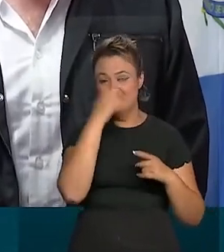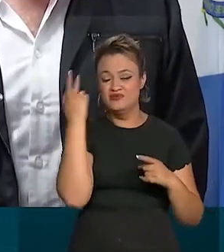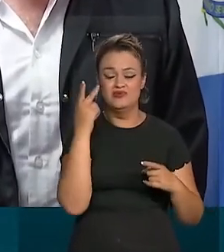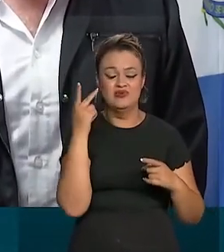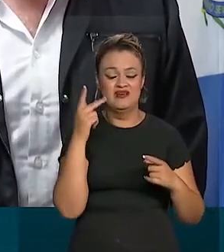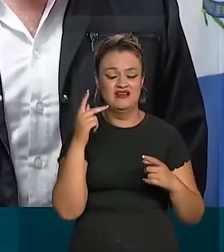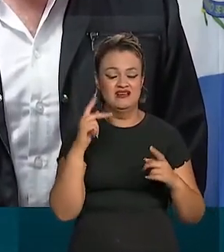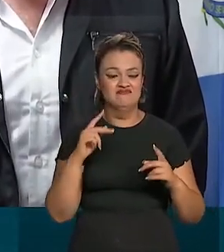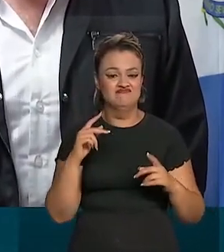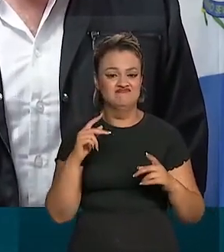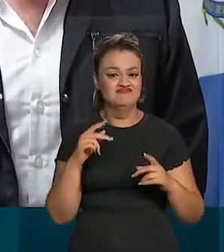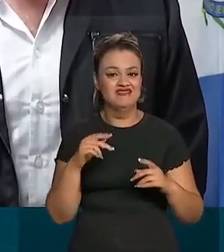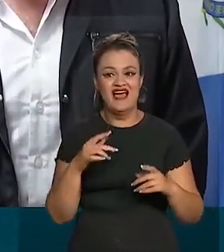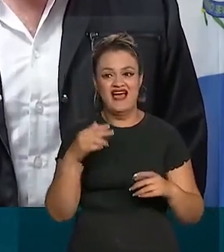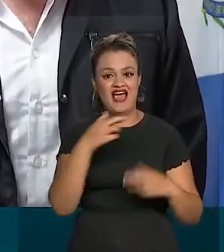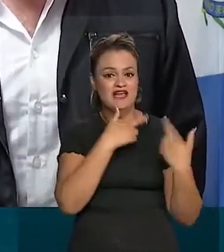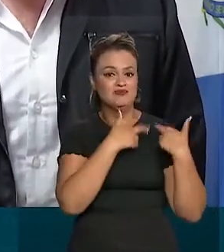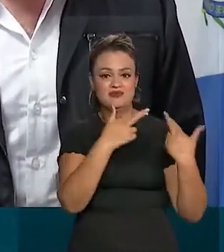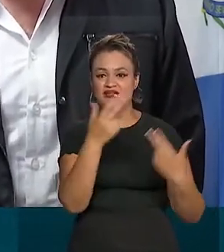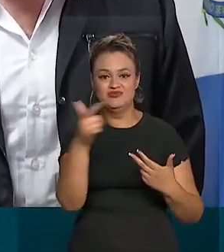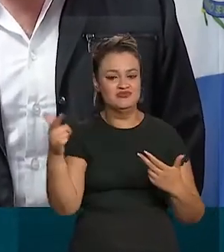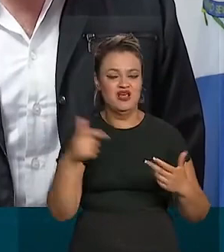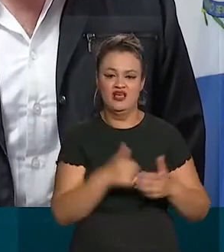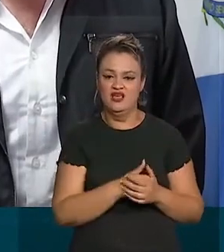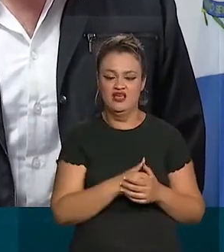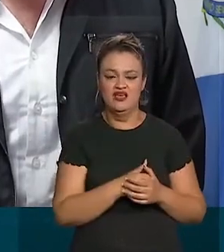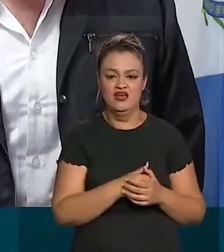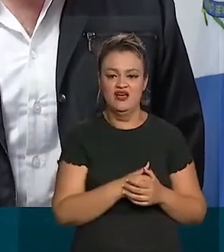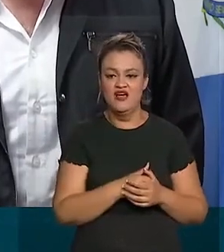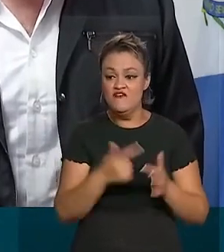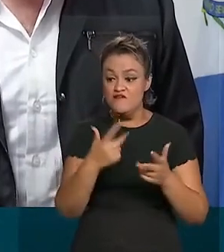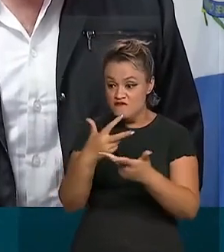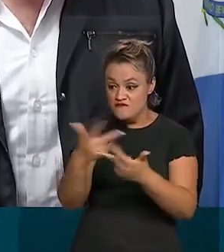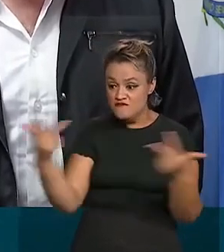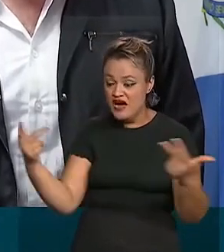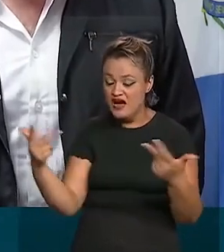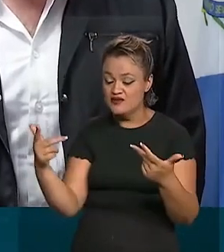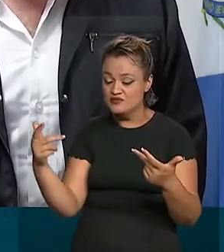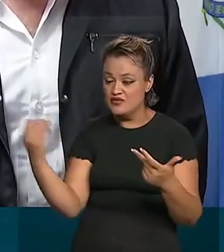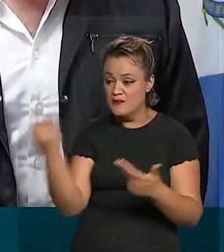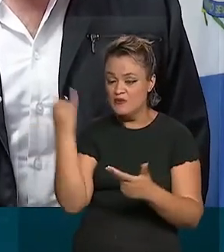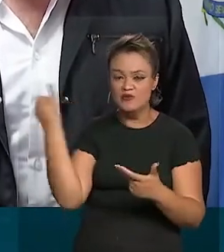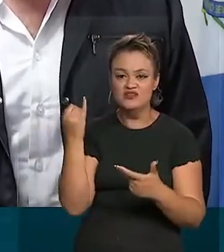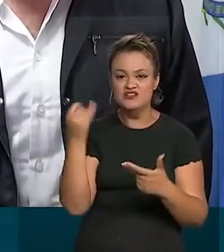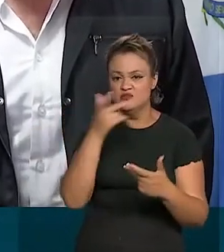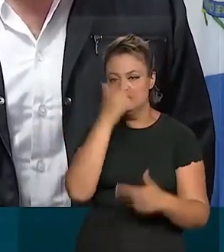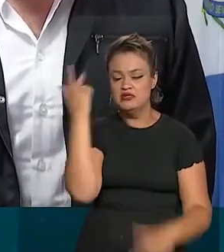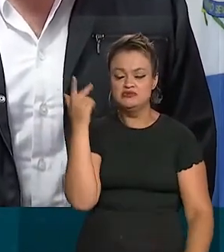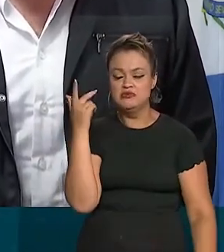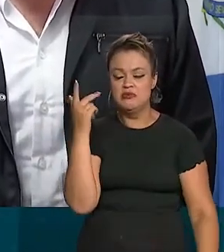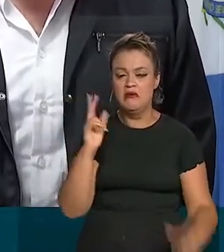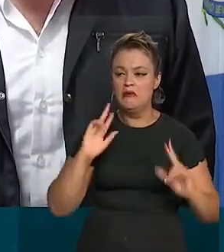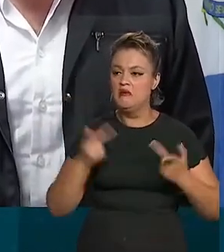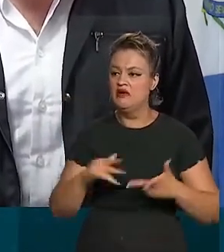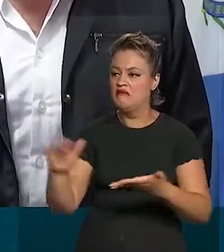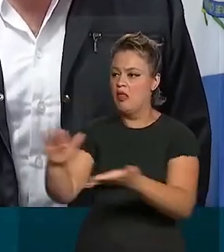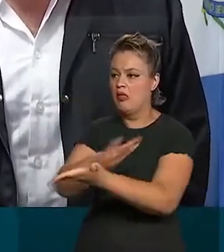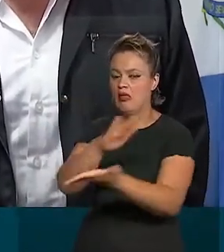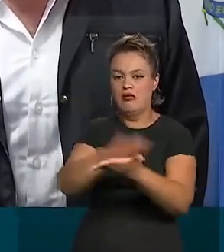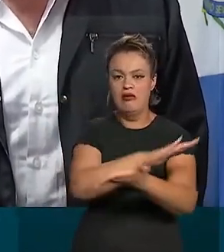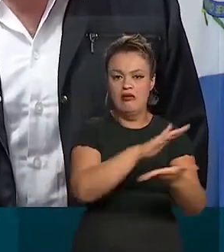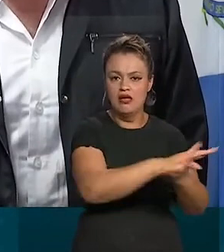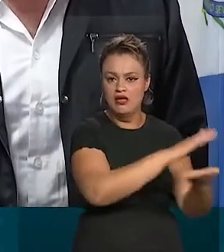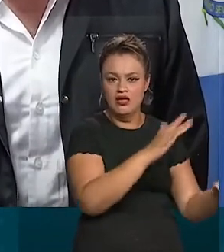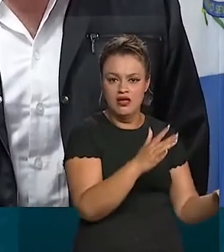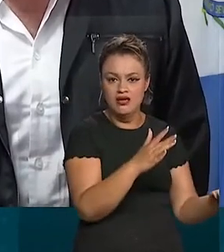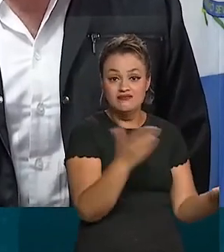humano é o único animal capaz de destruir as coisas que prejudicam ele mesmo. É por isso que muita